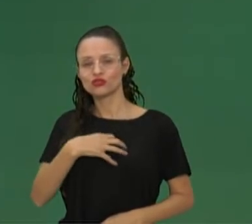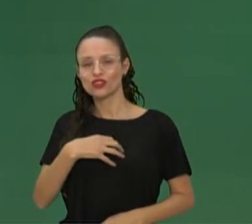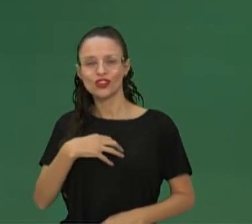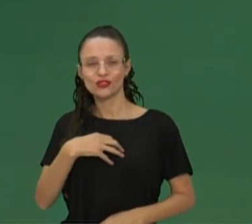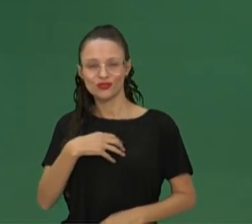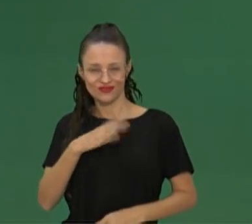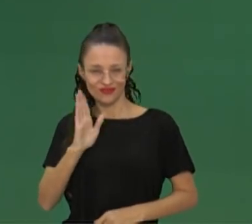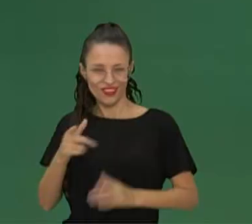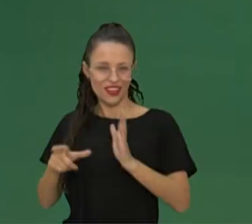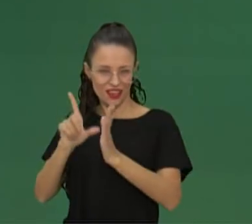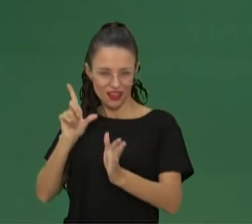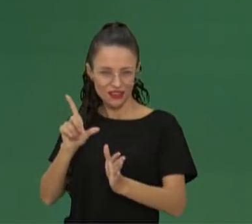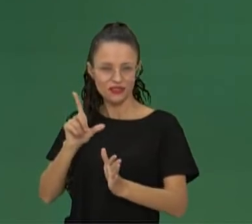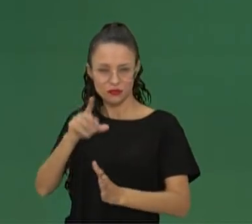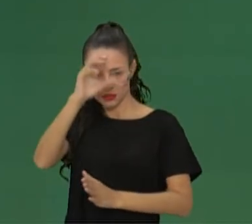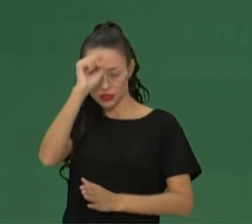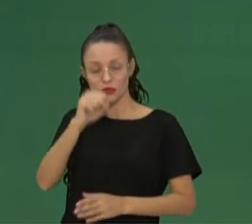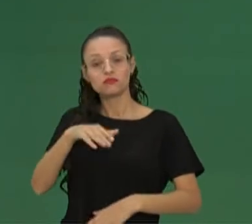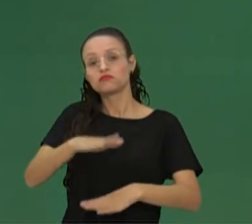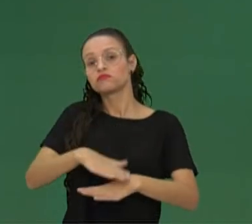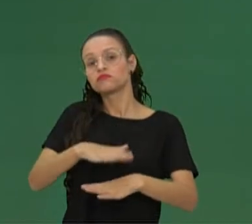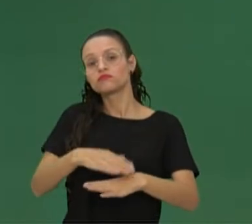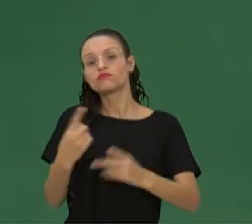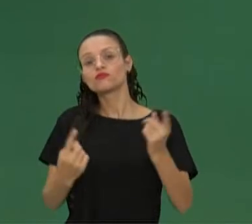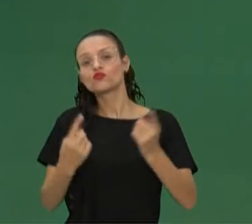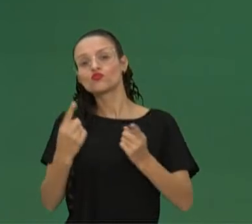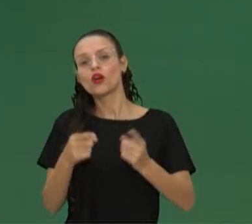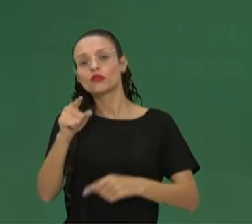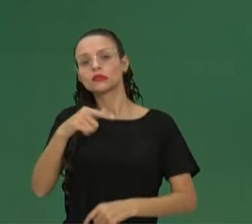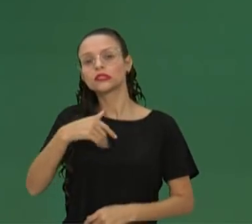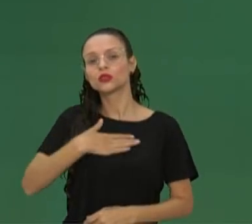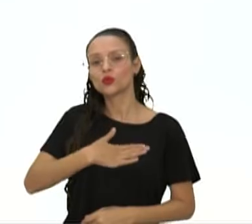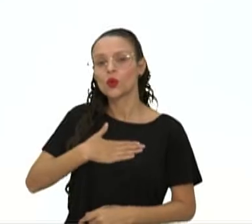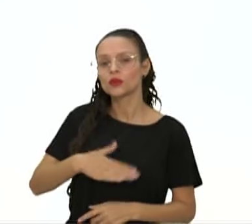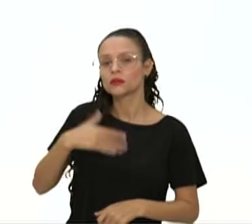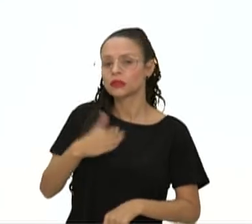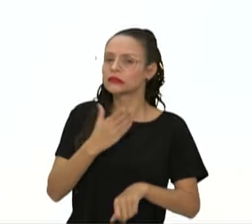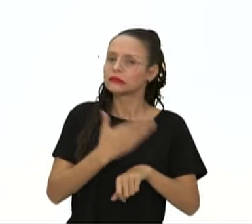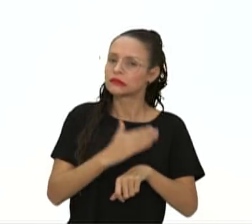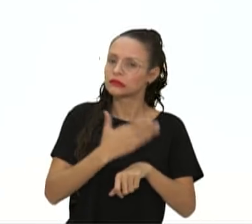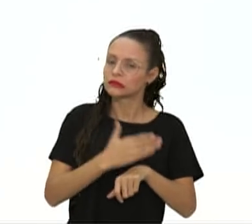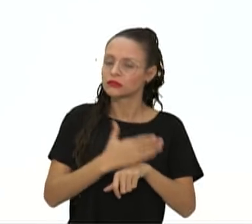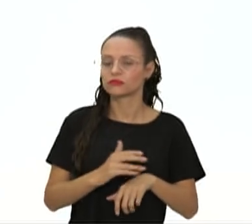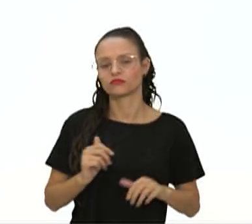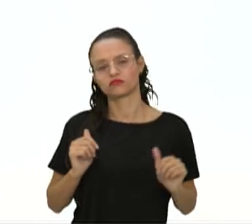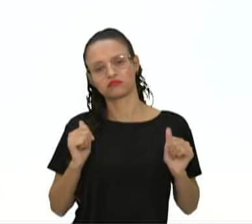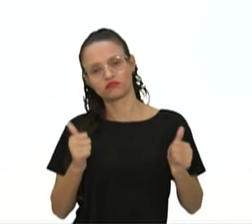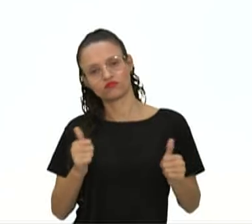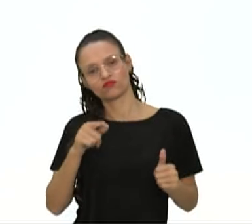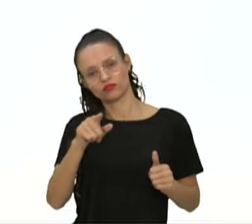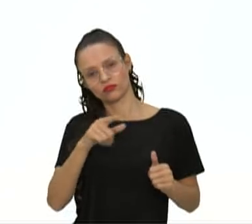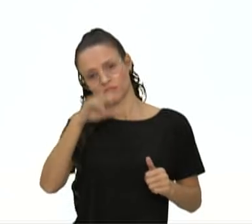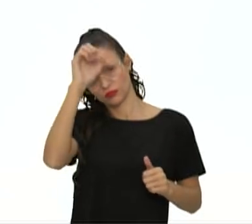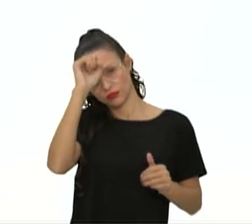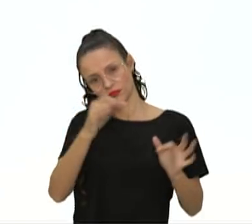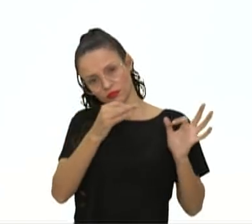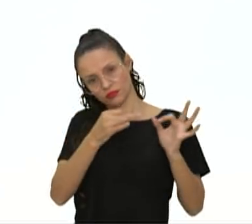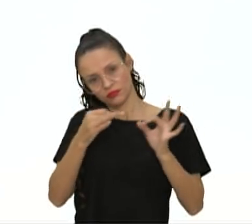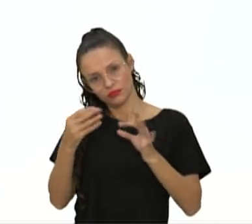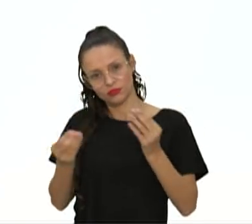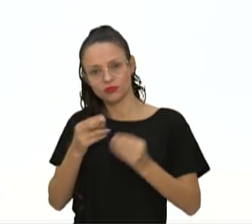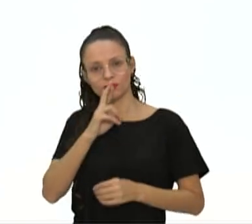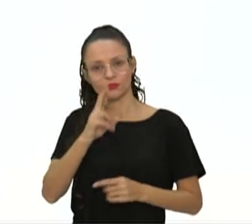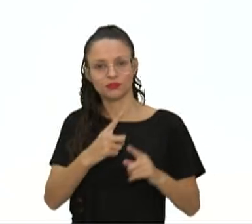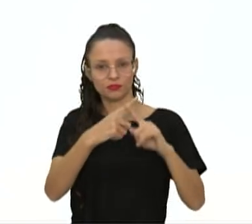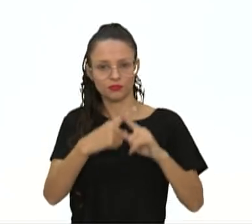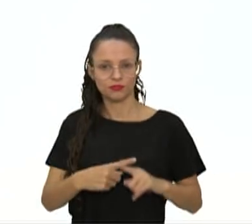fazendo. Tá bom? Escolha o jeito que você gosta mais e treine ele para você aprender direitinho como é que resolve